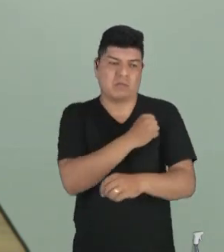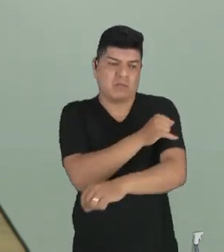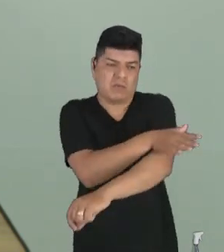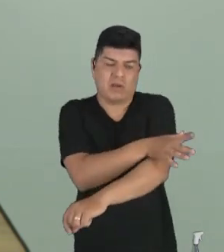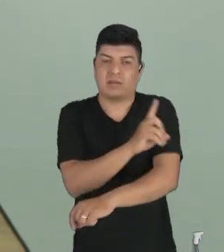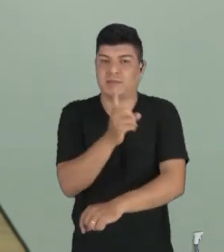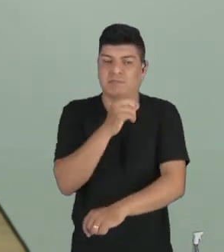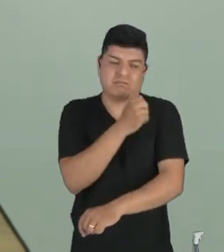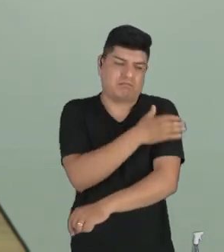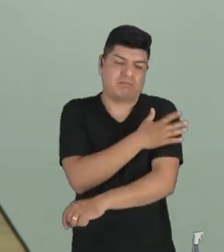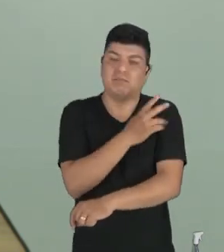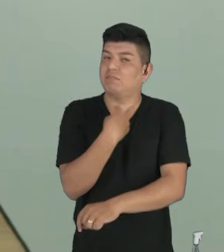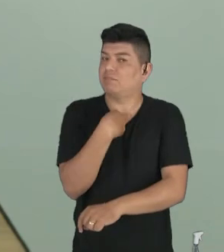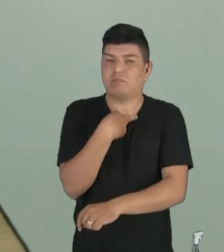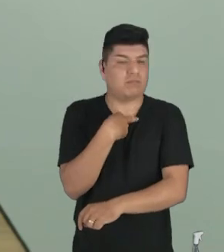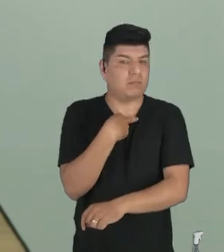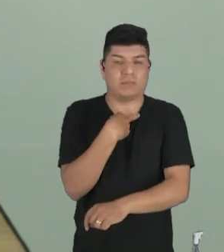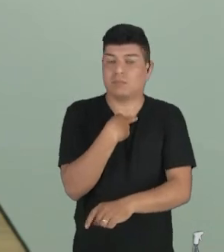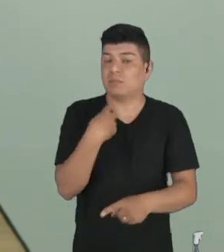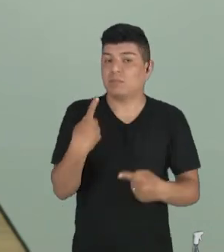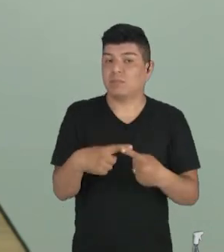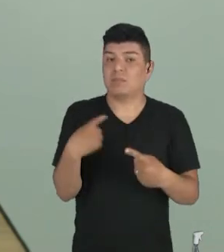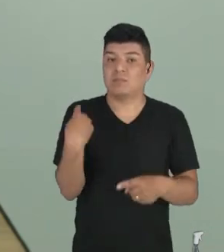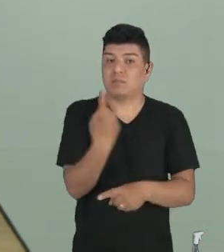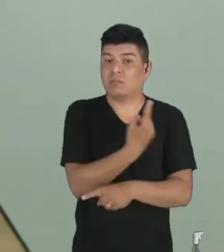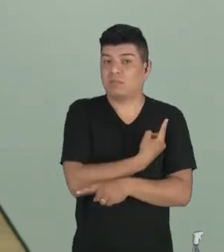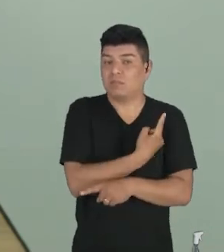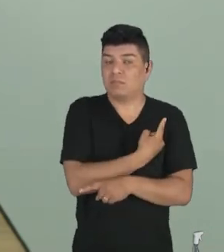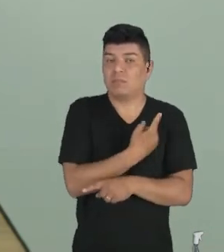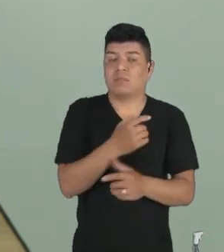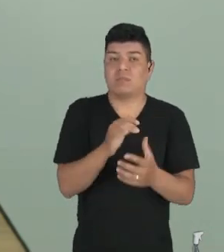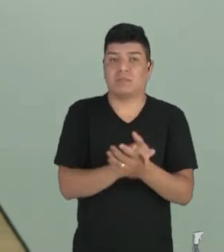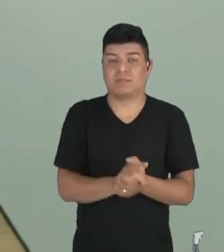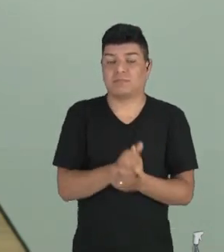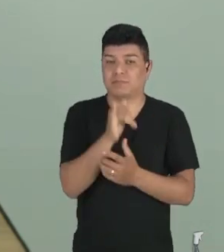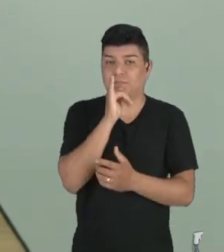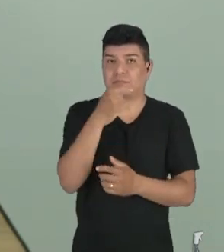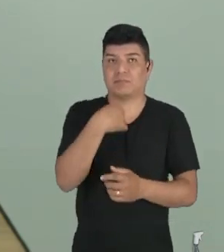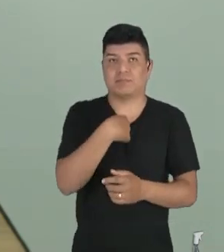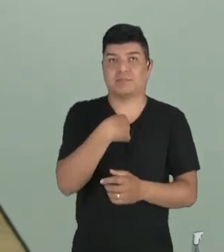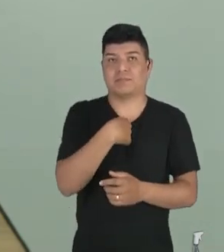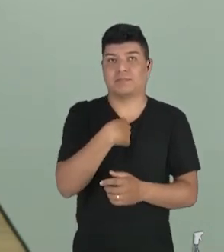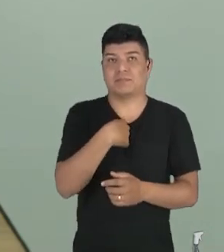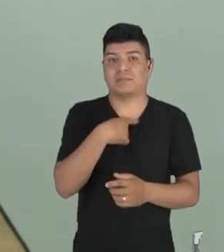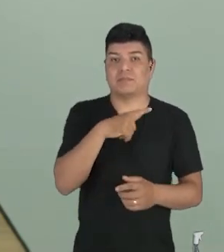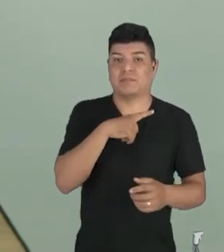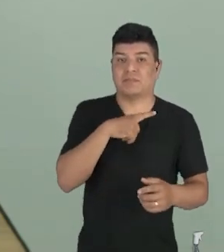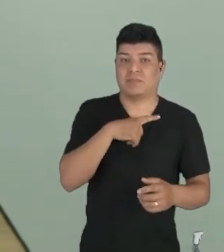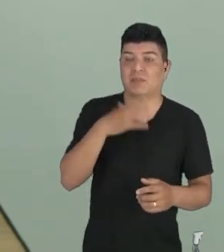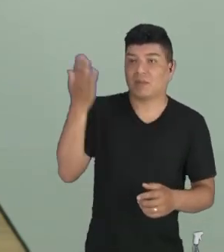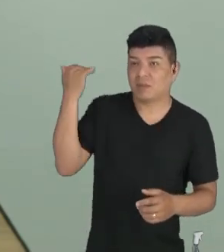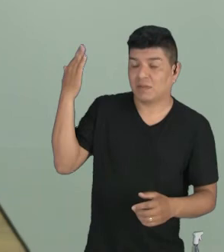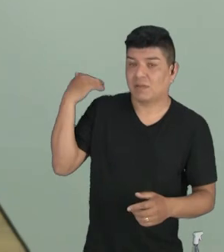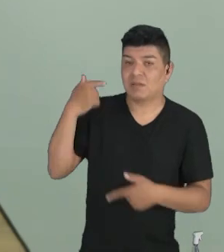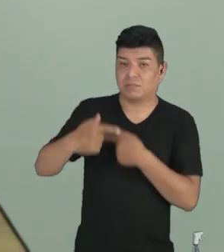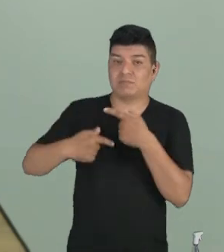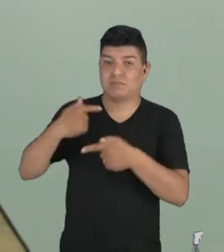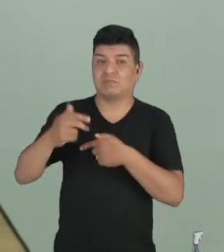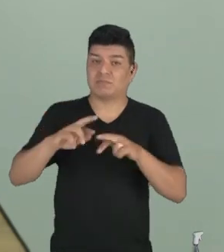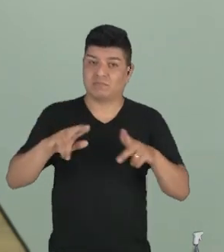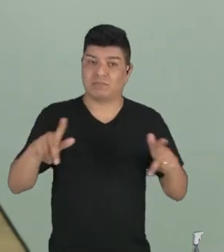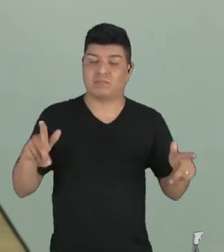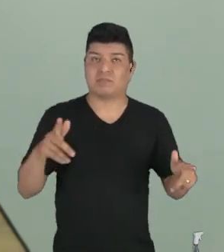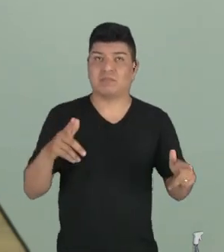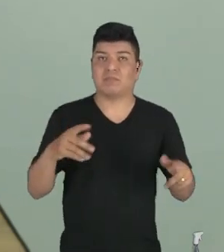de preconceito, porque nós somos isso, nós, por exemplo, eu mesmo, eu tenho uma descendências diferentes, né?